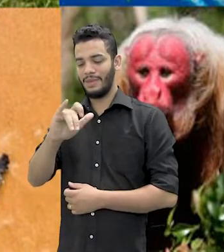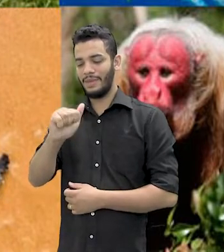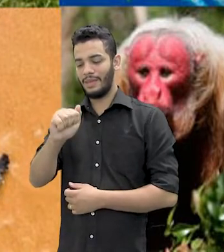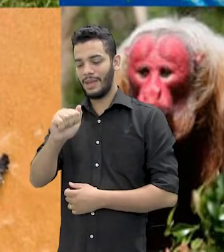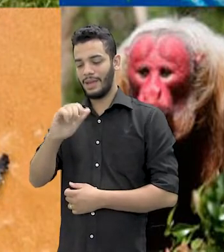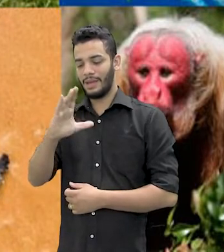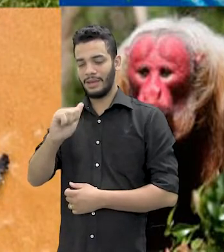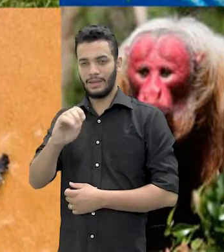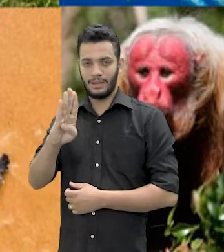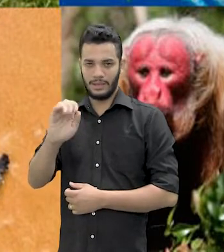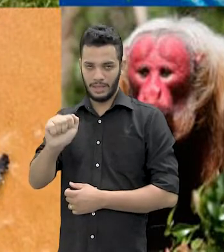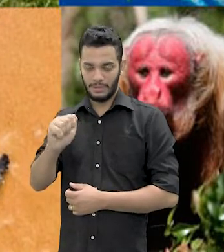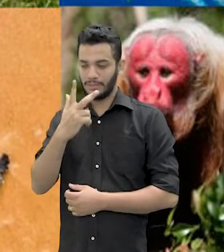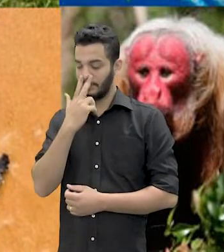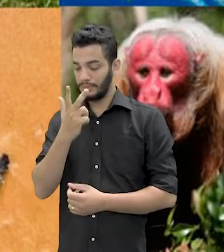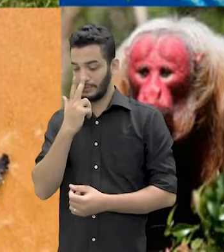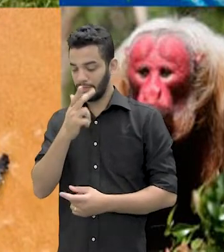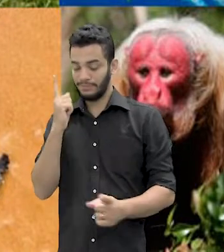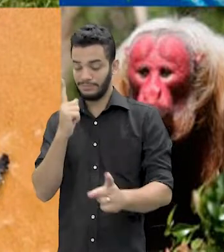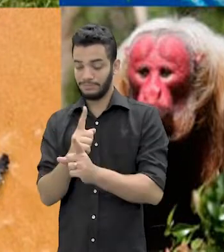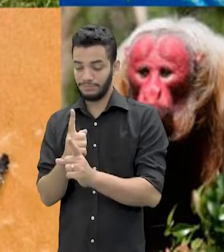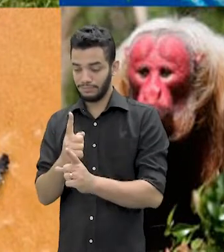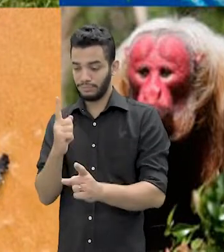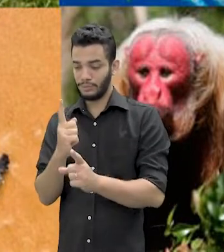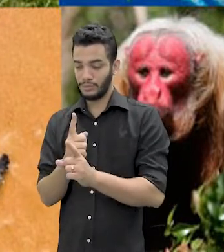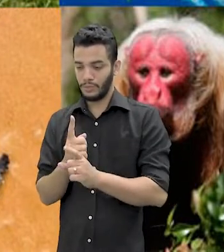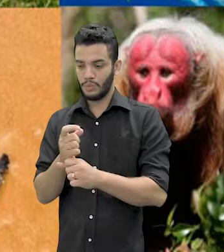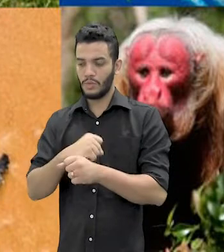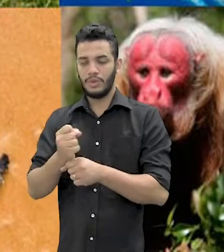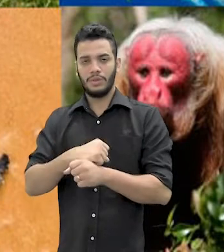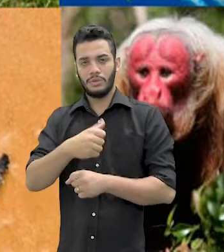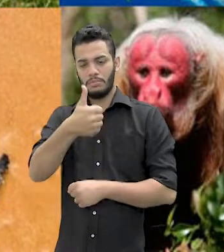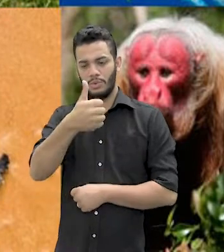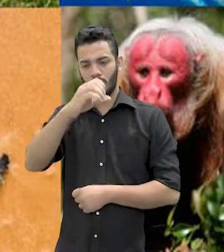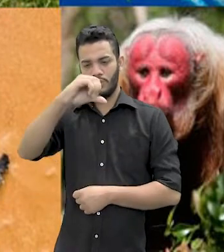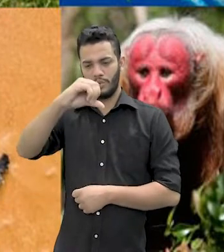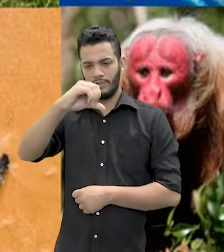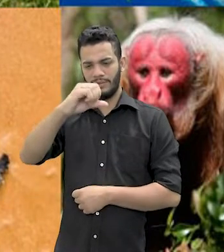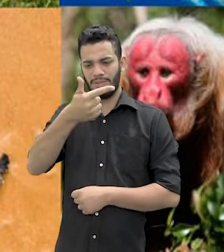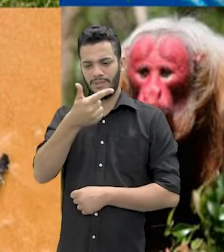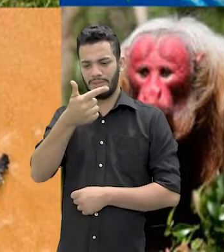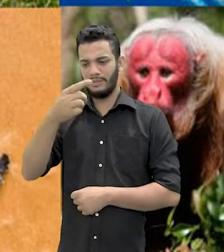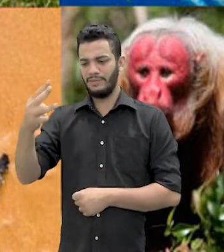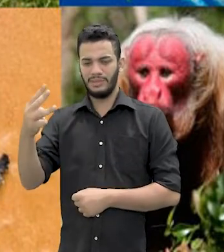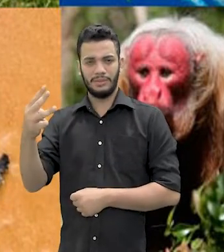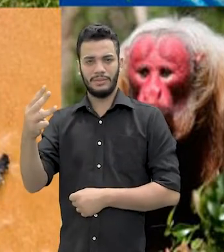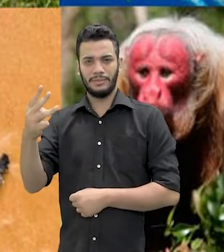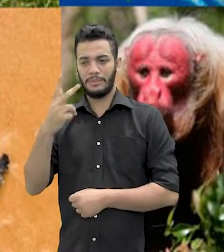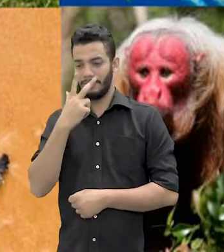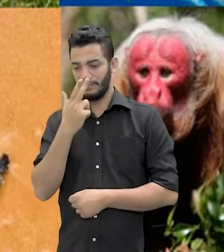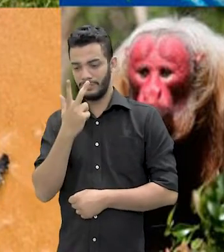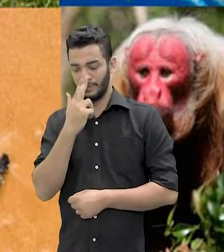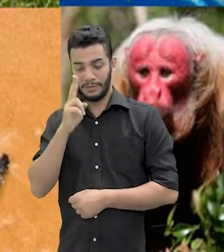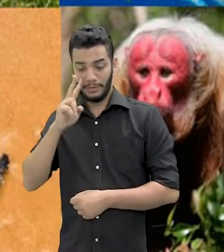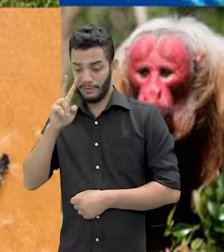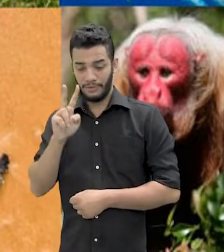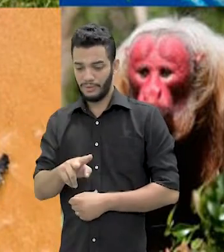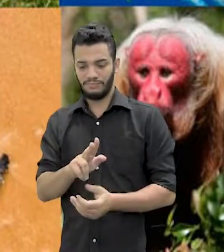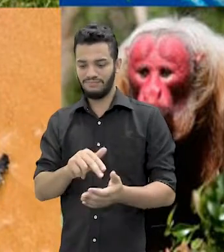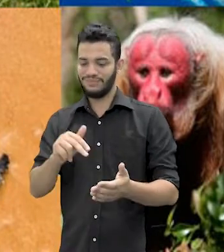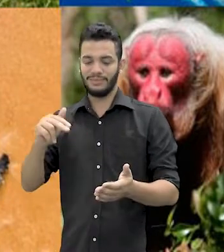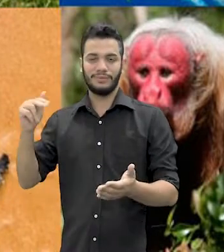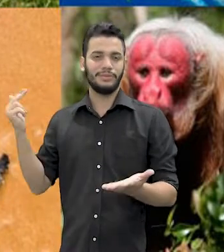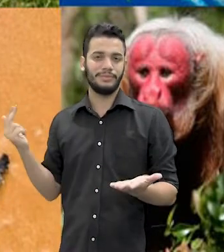última vez em 1923. Devido à falta de informações sobre sua espécie, os pesquisadores ainda